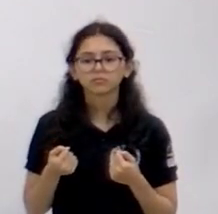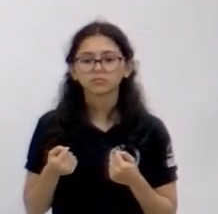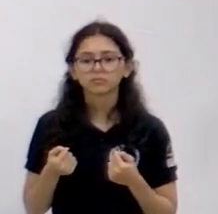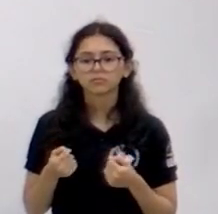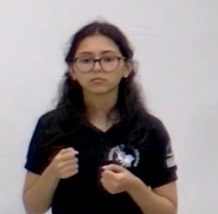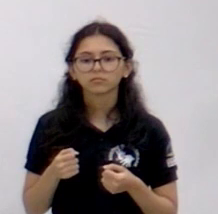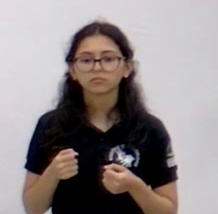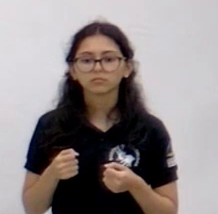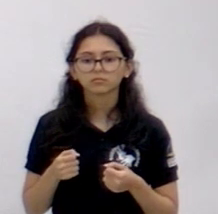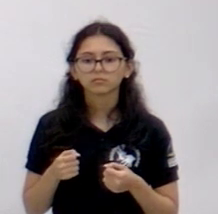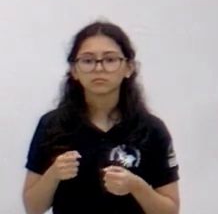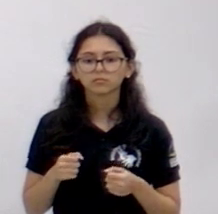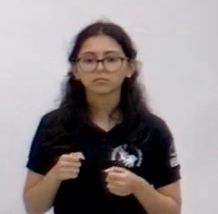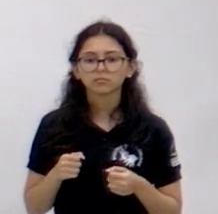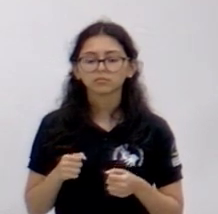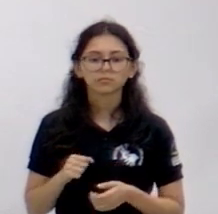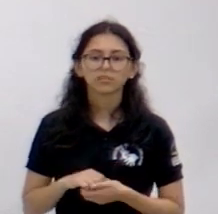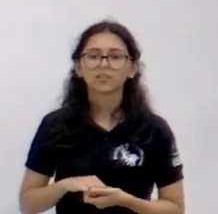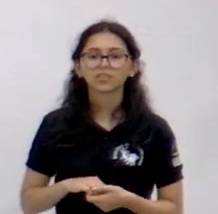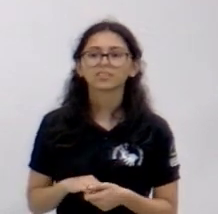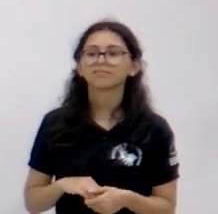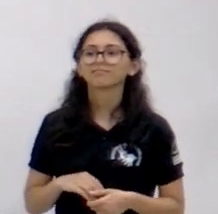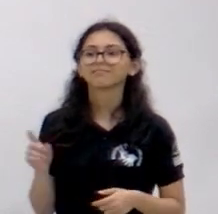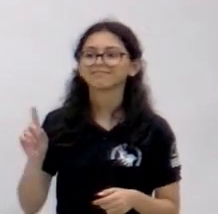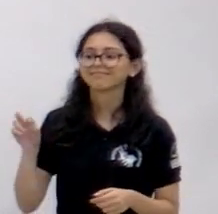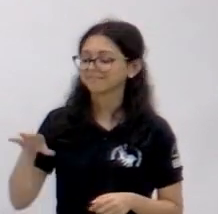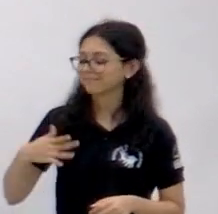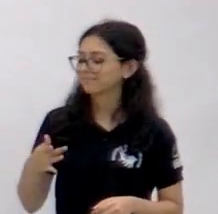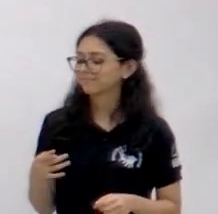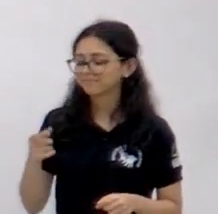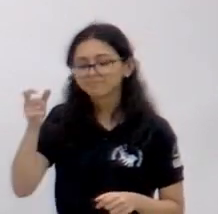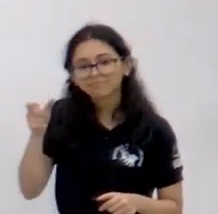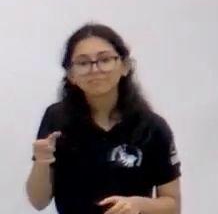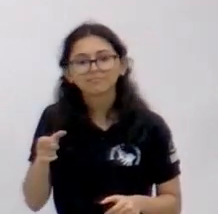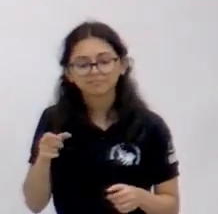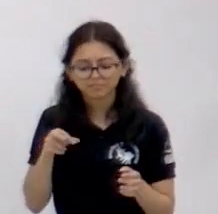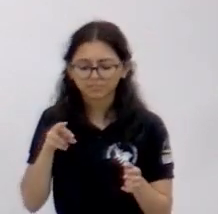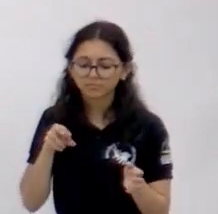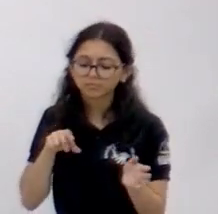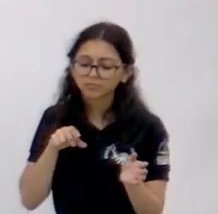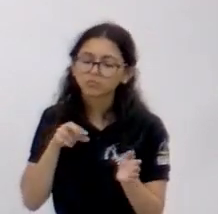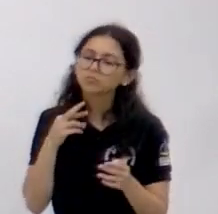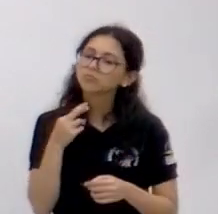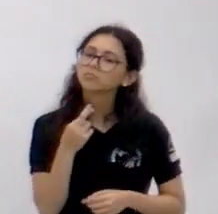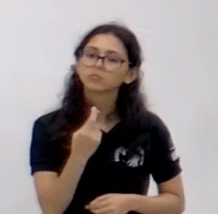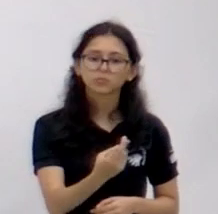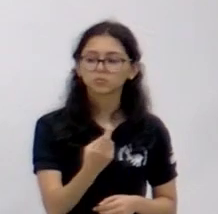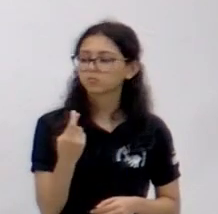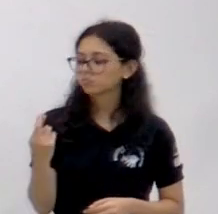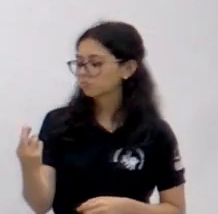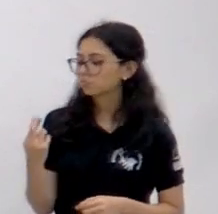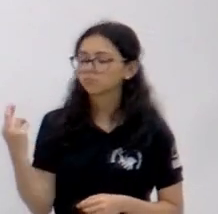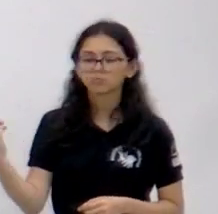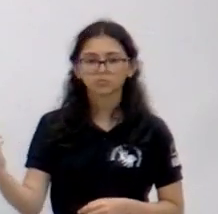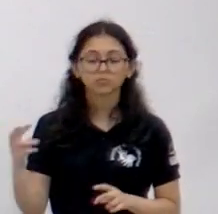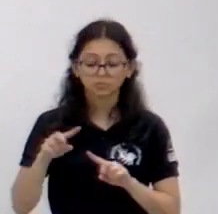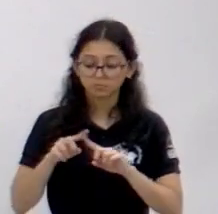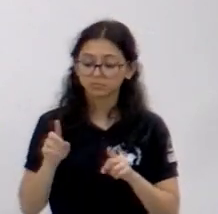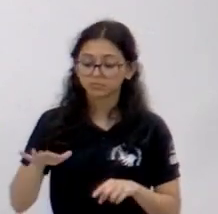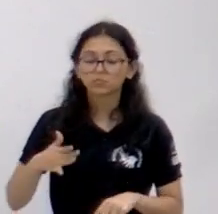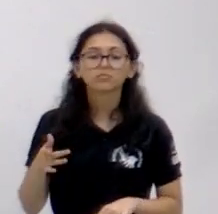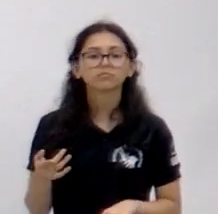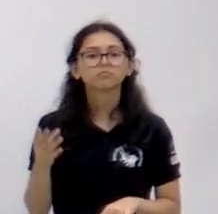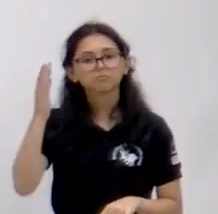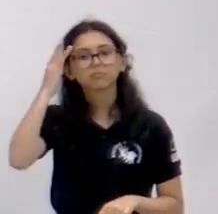respostas para todas as questões, mas quando reconhece a sua fraqueza e o poder de